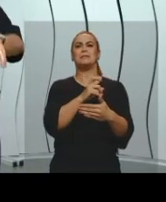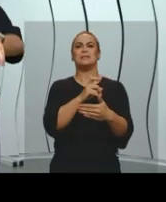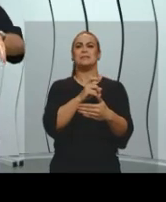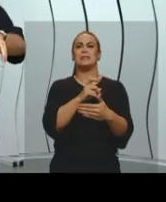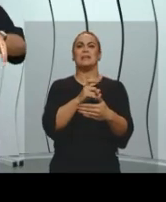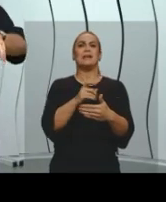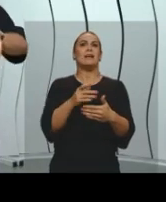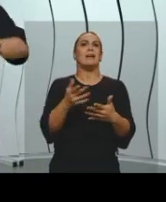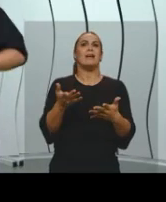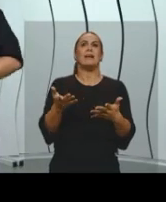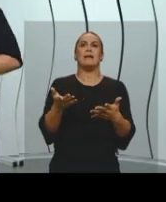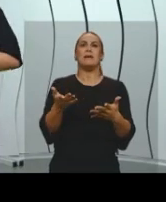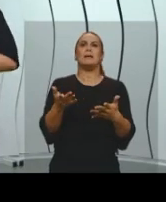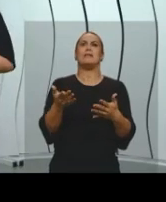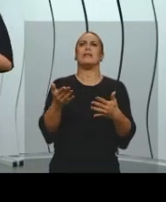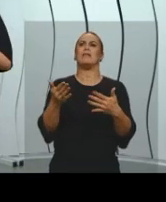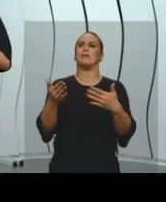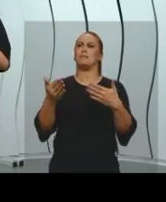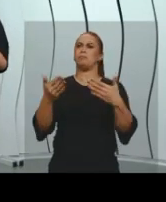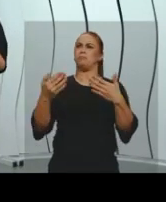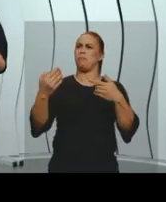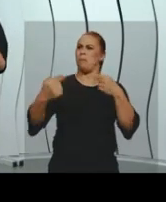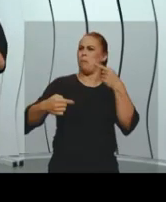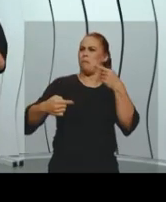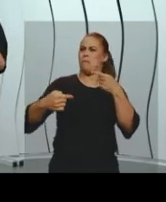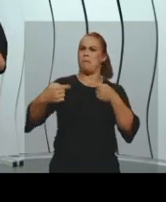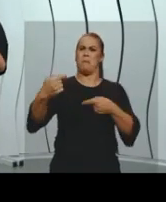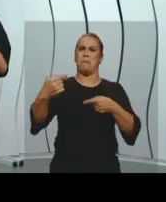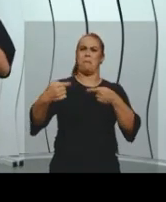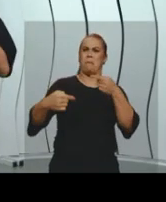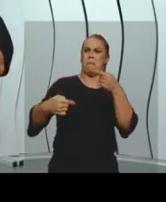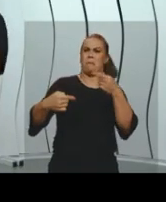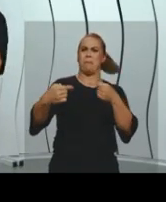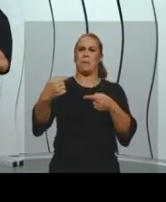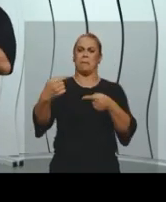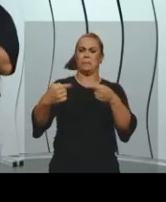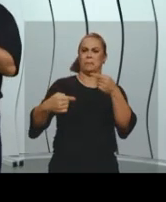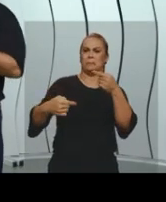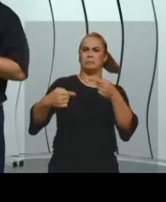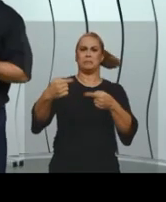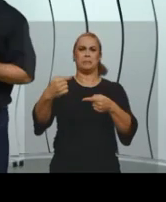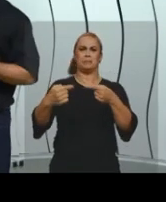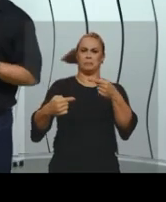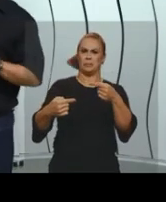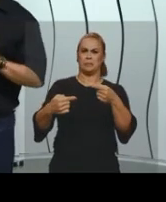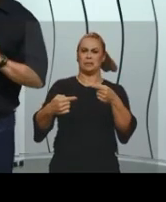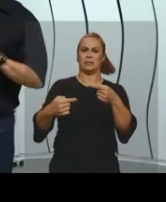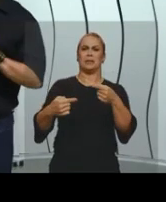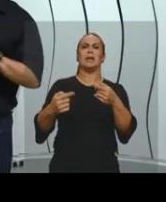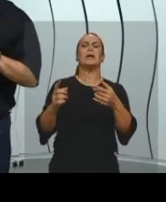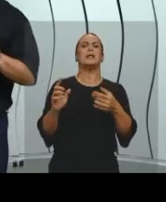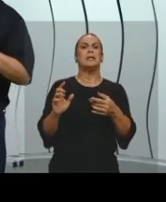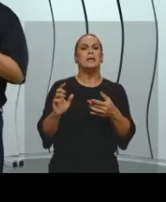tanto na Inglaterra quanto na União Europeia, né?